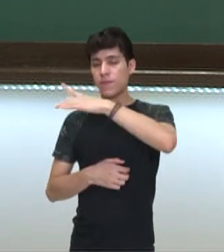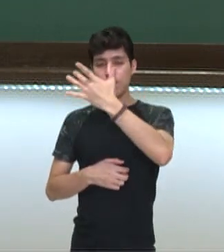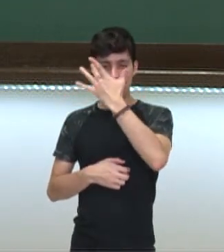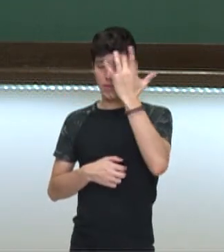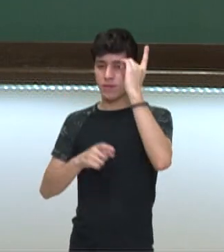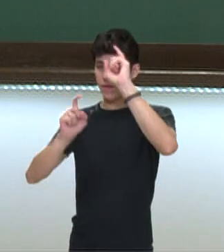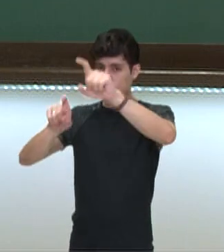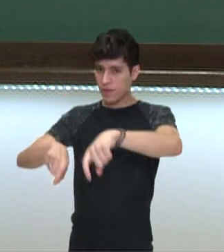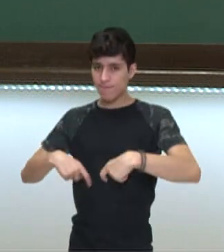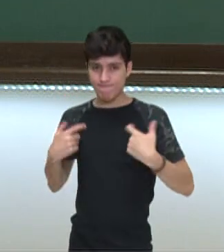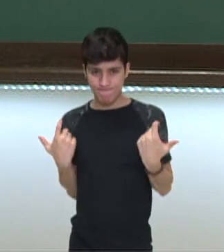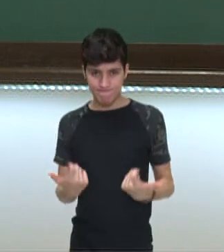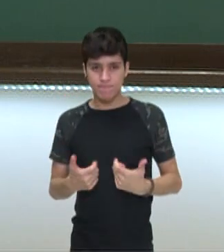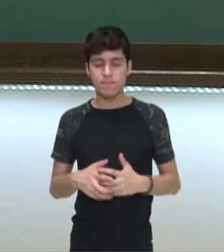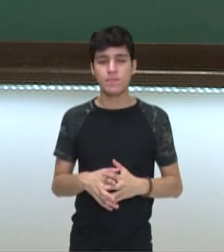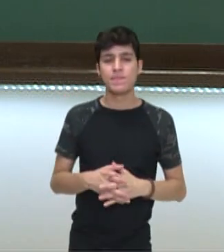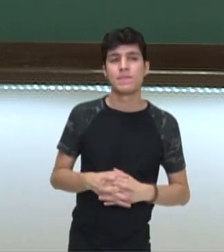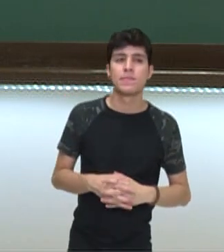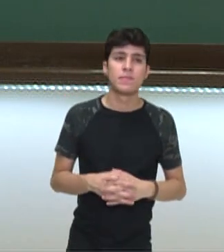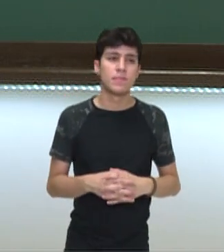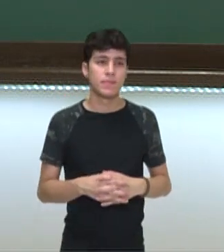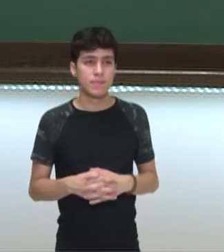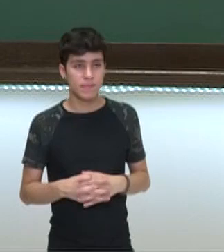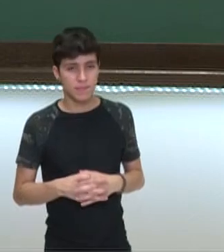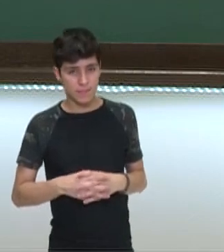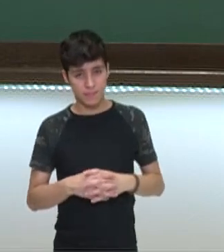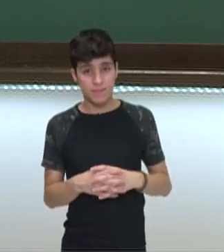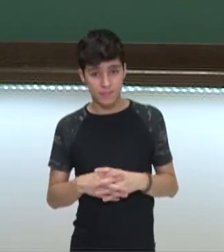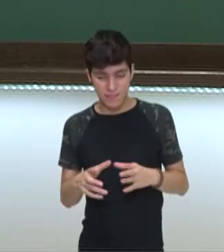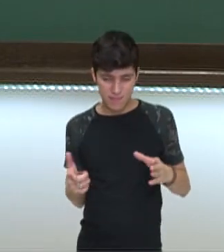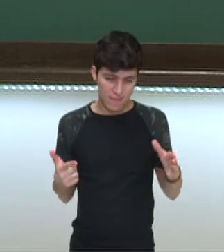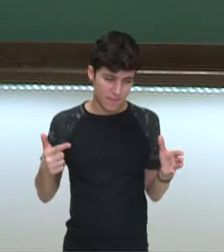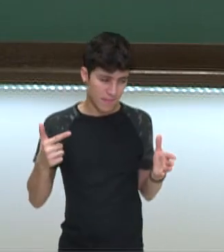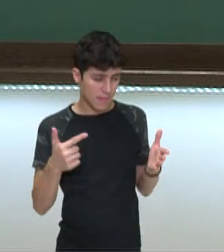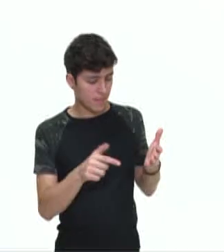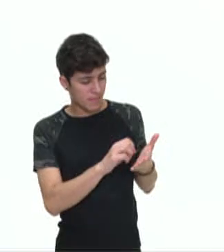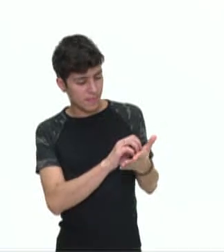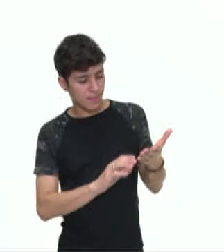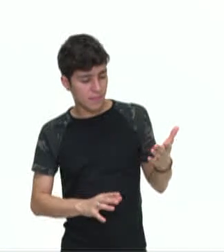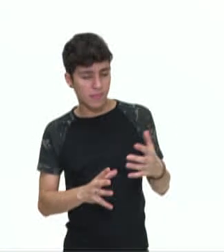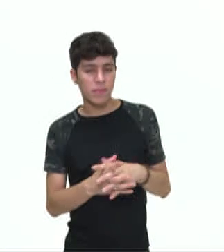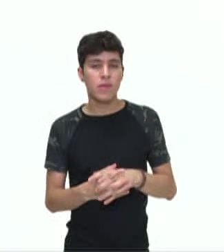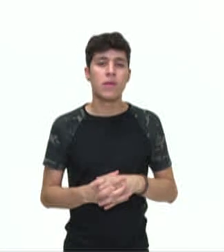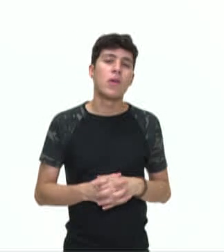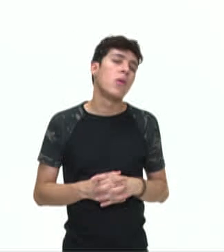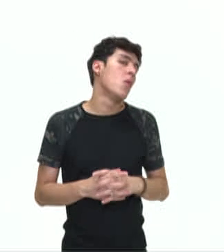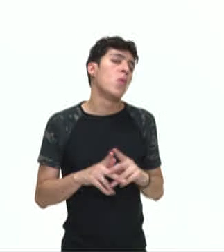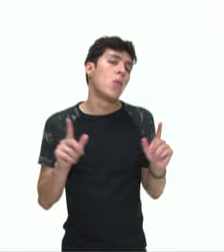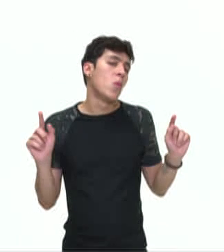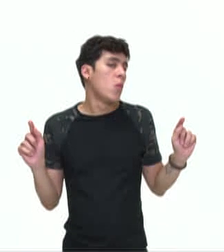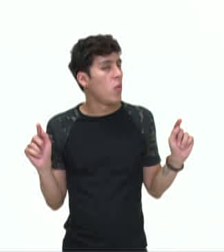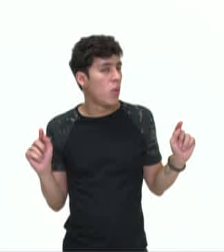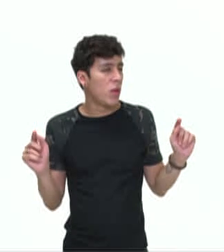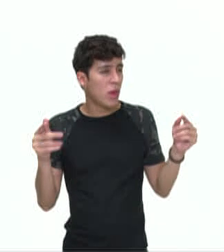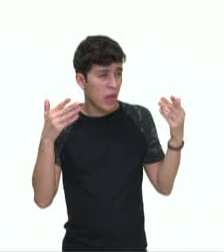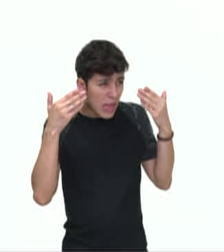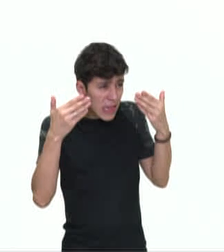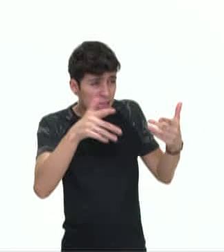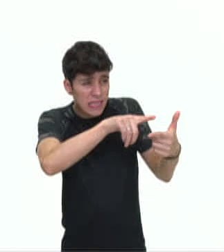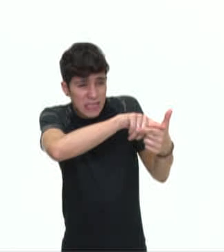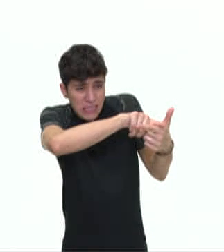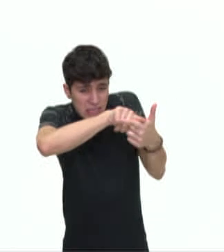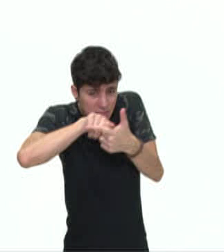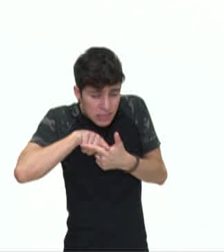esses fazendeiros. Então, vamos aí para mais uma atividade. Diante das crises de